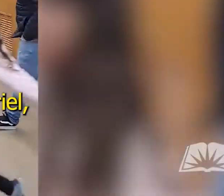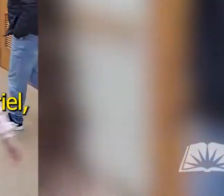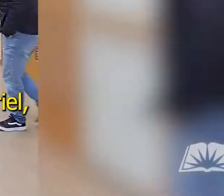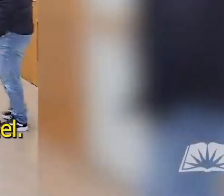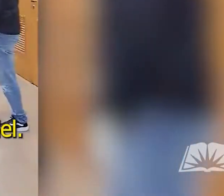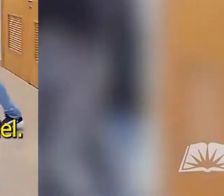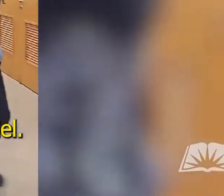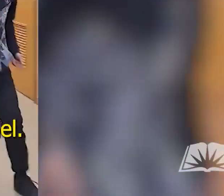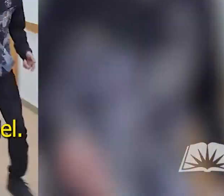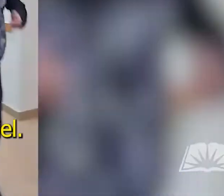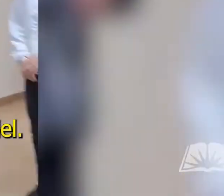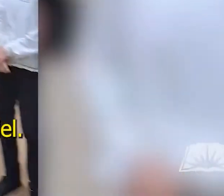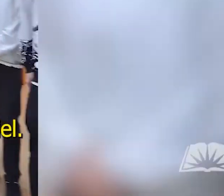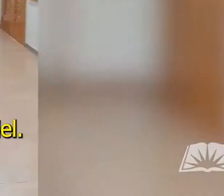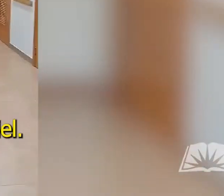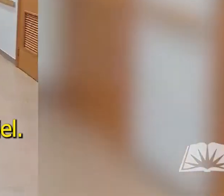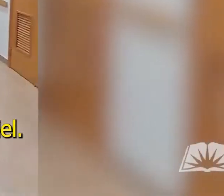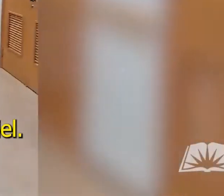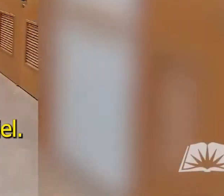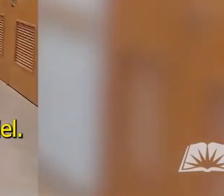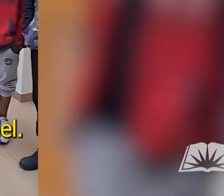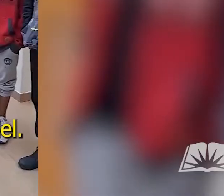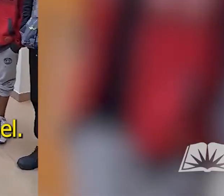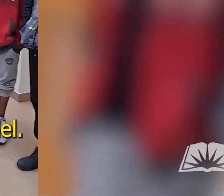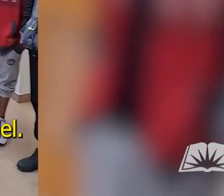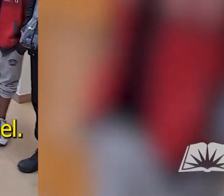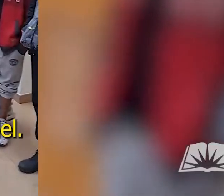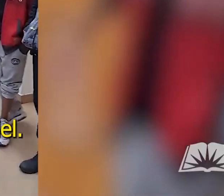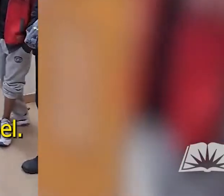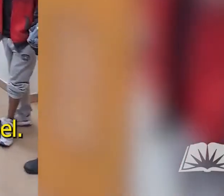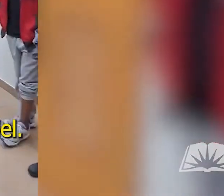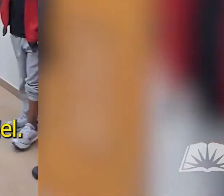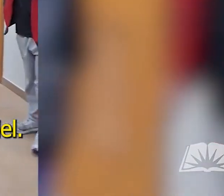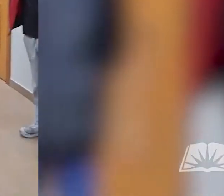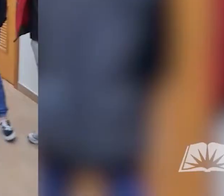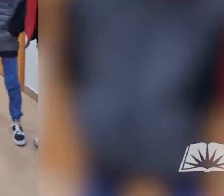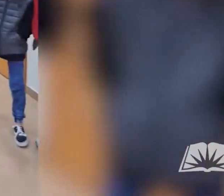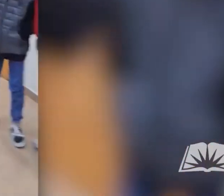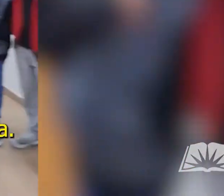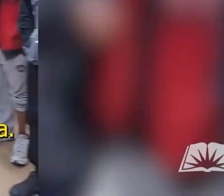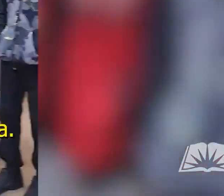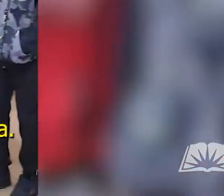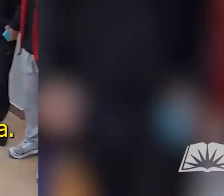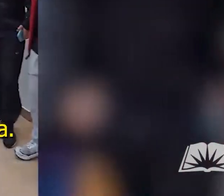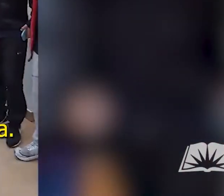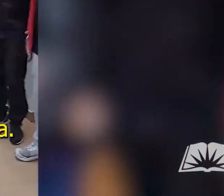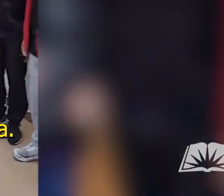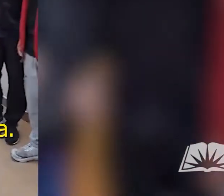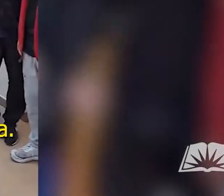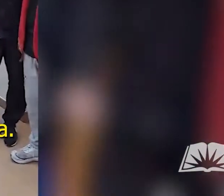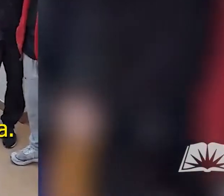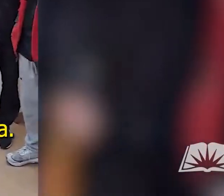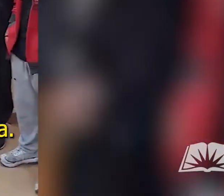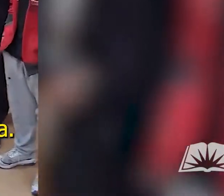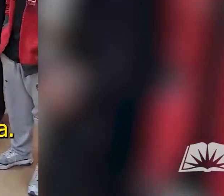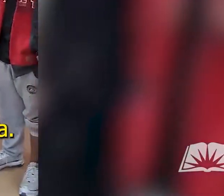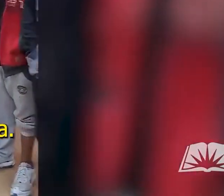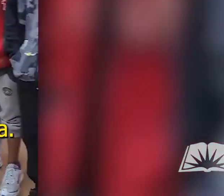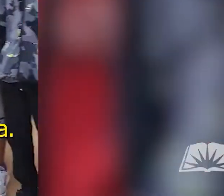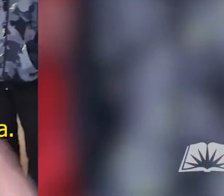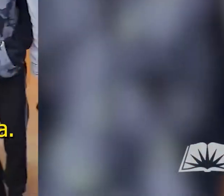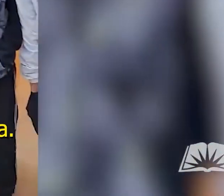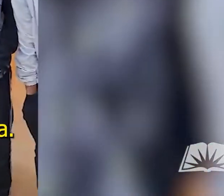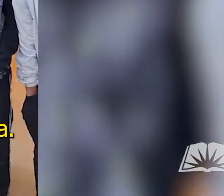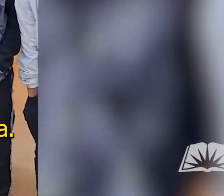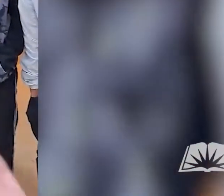Vinícius. É o que foi batizado? Cauã. César. Daniel. Pode vir aqui, gente. César. O Éder. E a